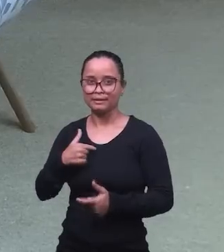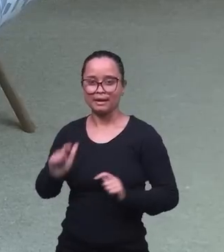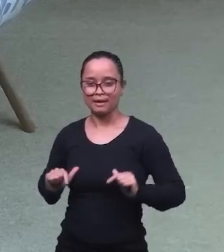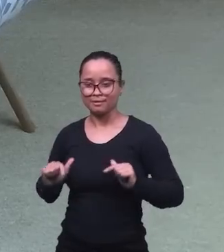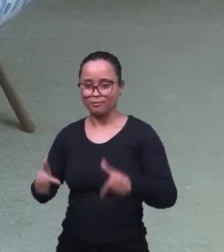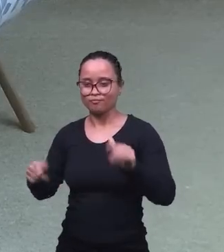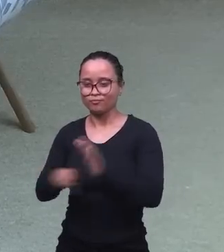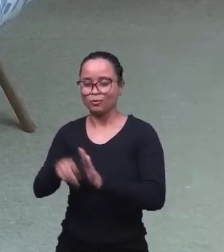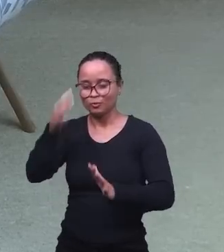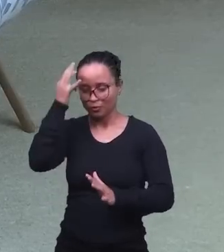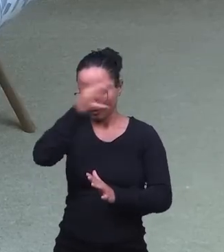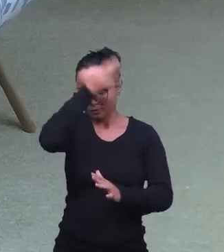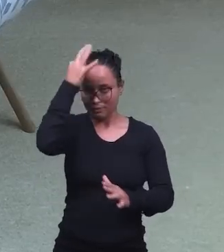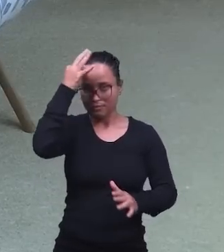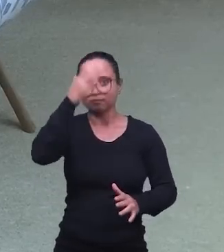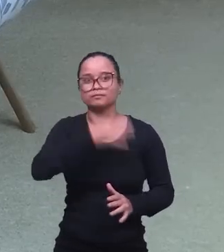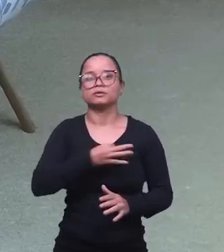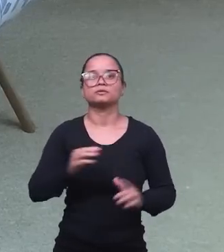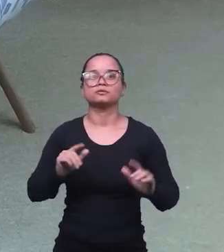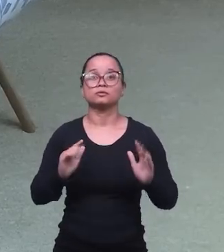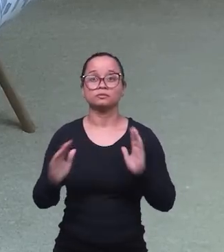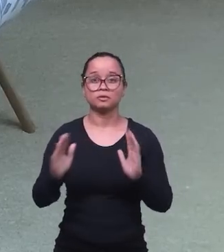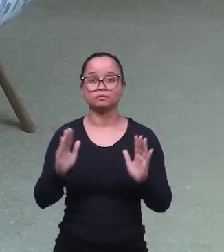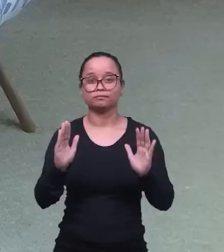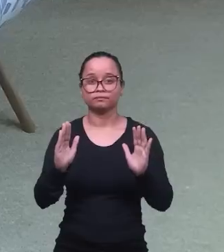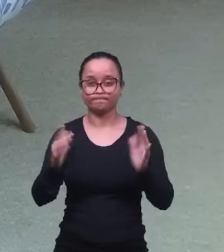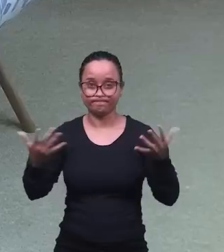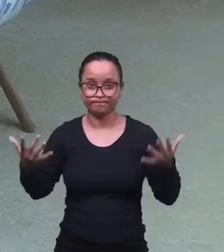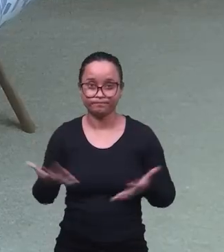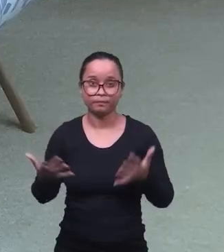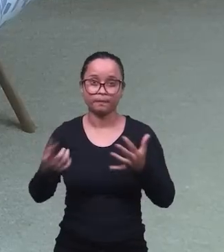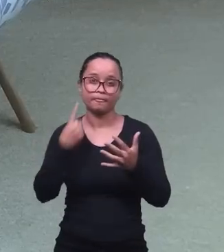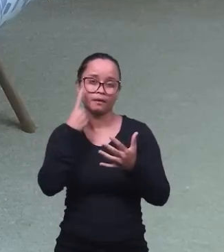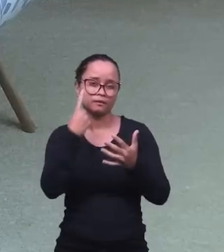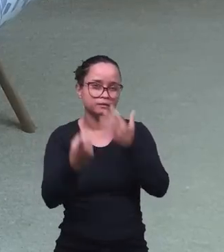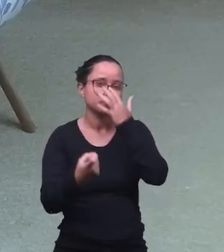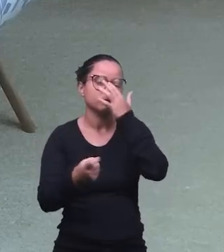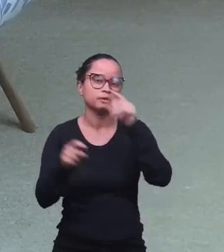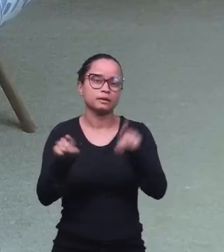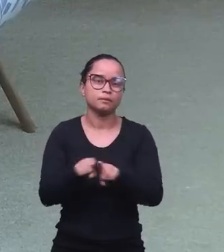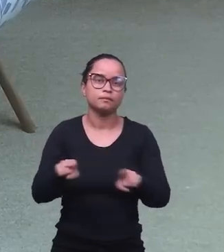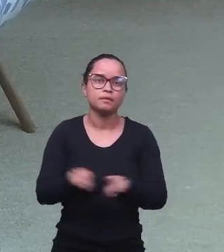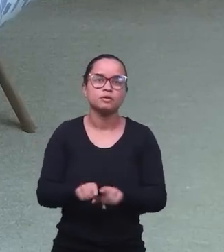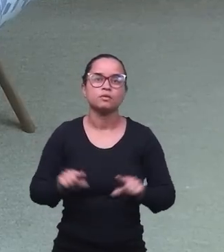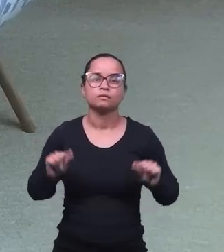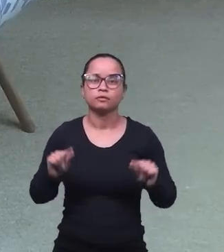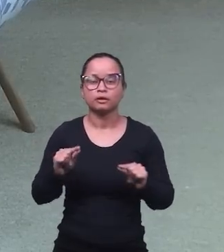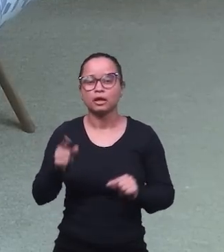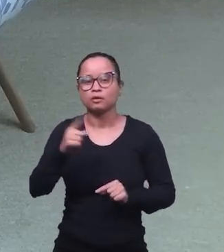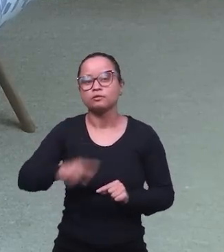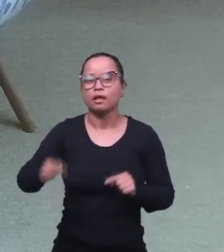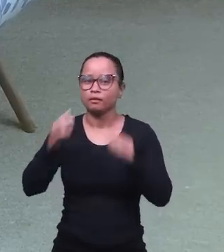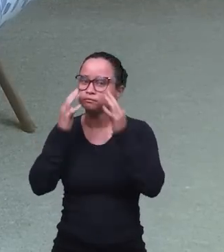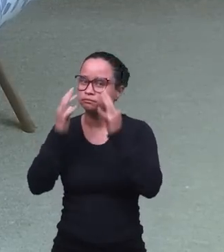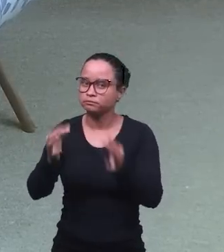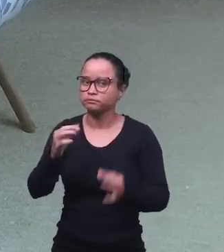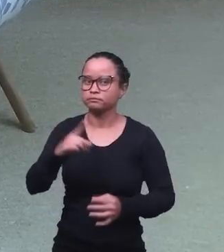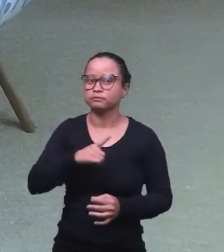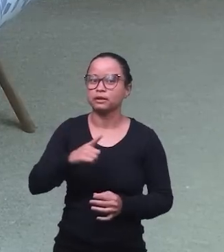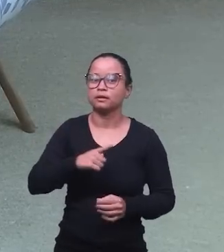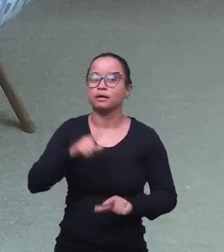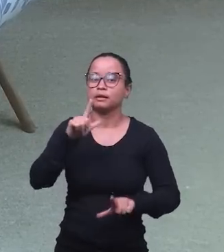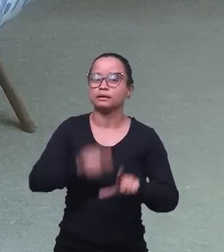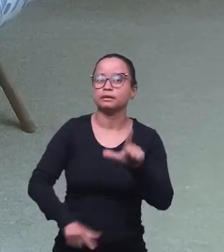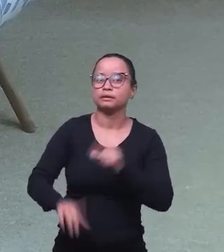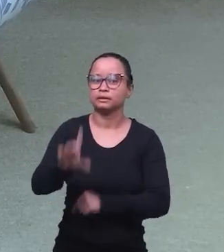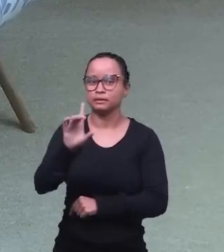tem o calor do Espírito Santo nesta última hora. E é interessante também fazermos a observação na